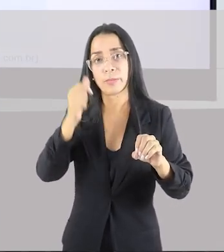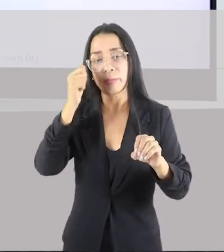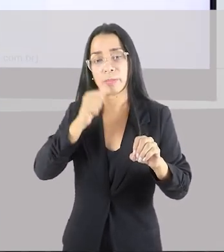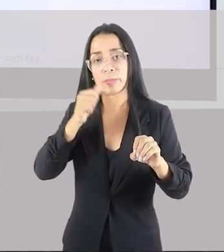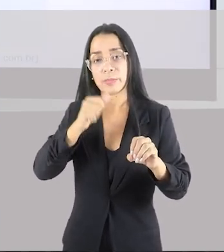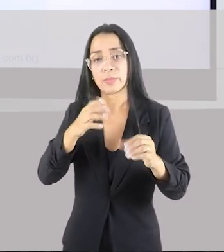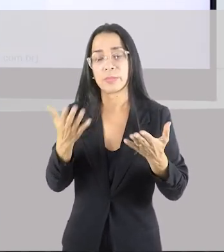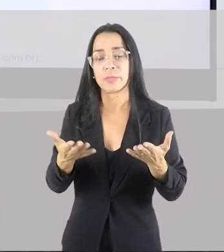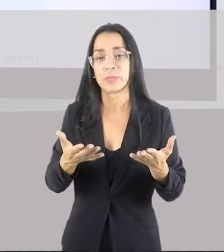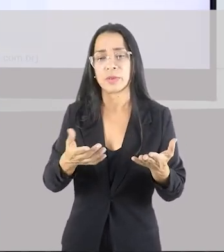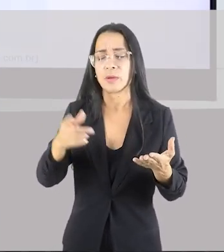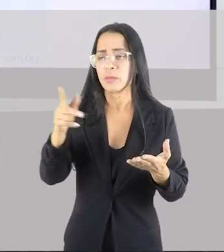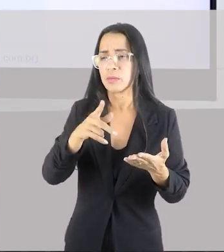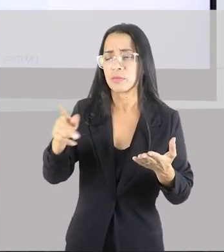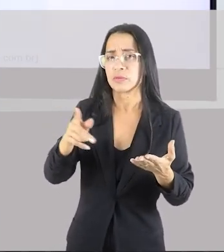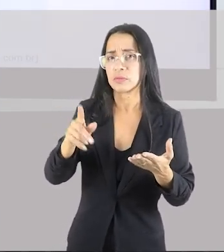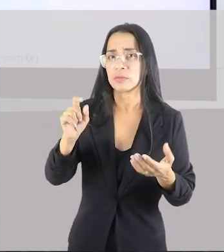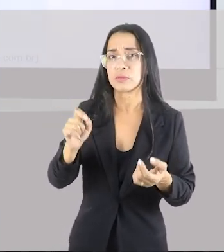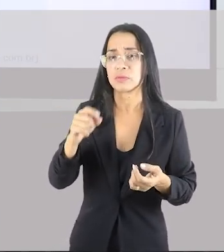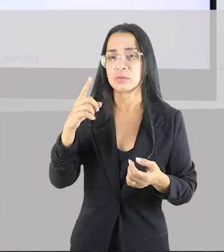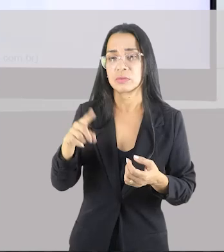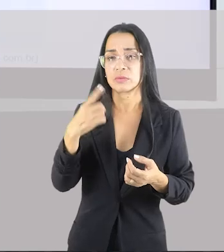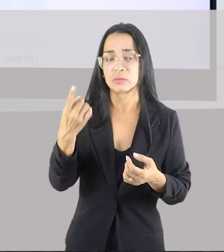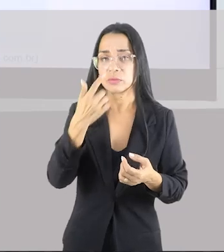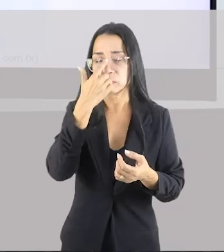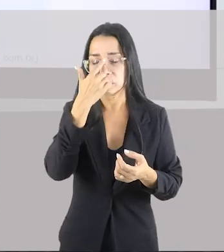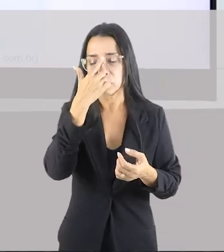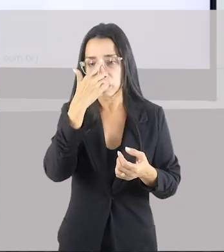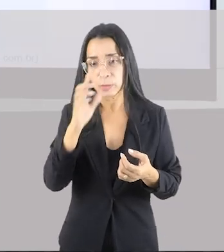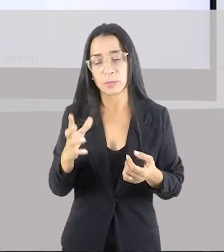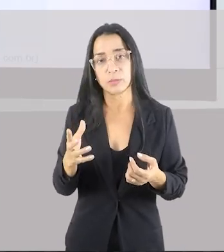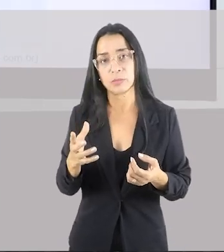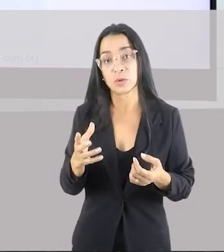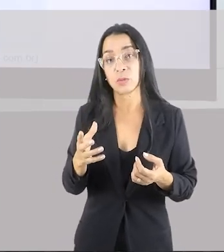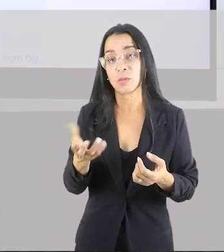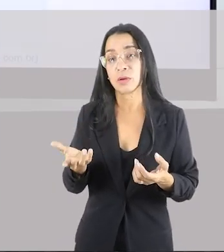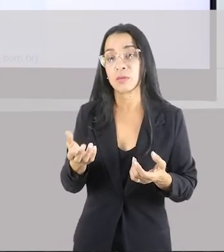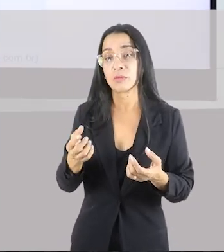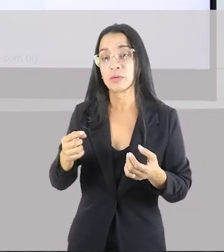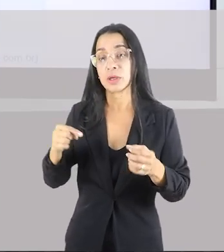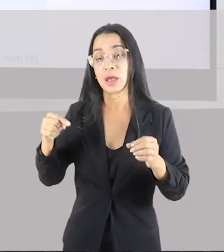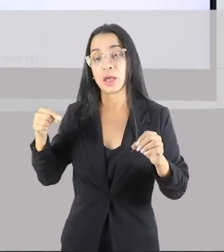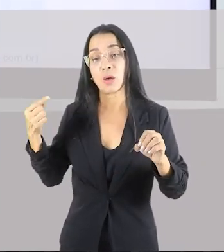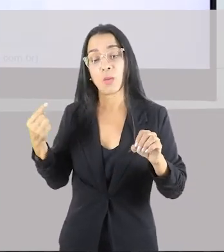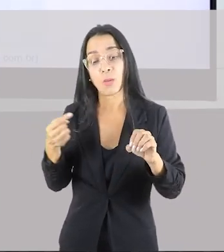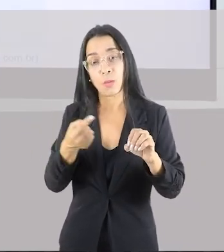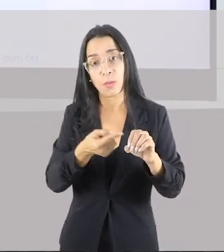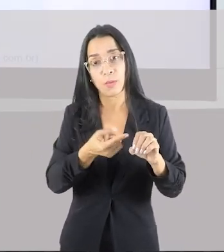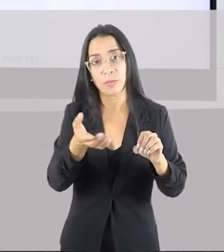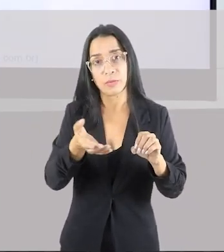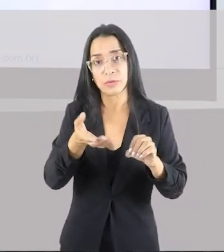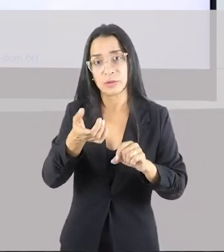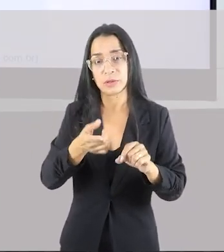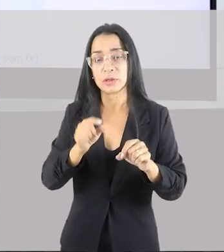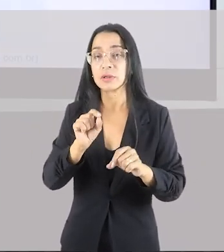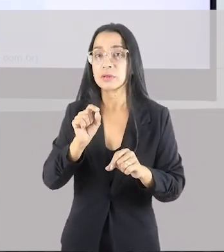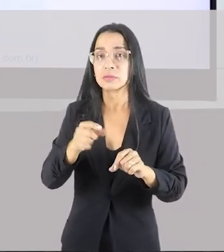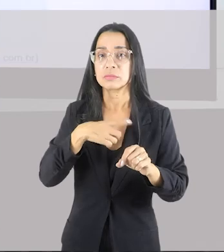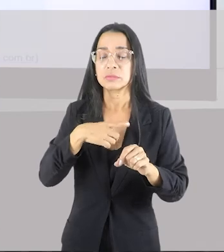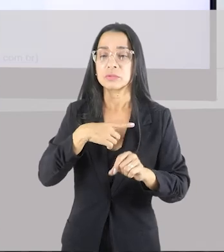certo? Raíssa, mas o gameta feminino não é o óvulo? Aí eu já queria que você, né,